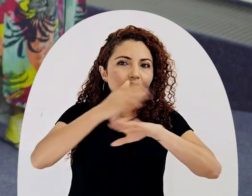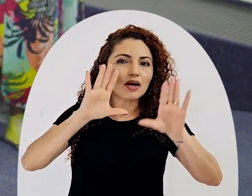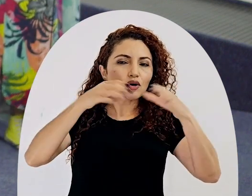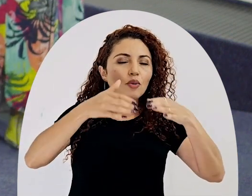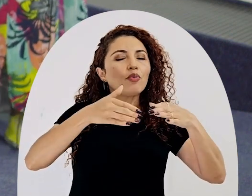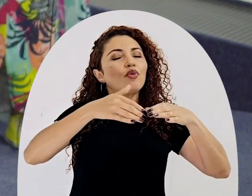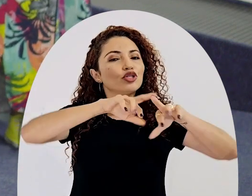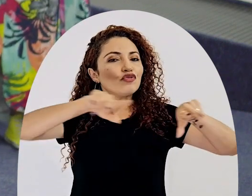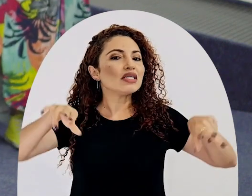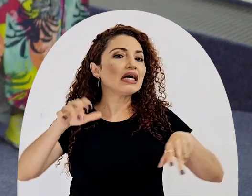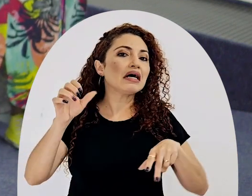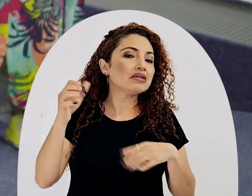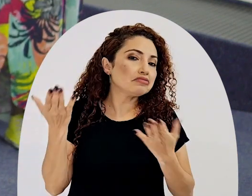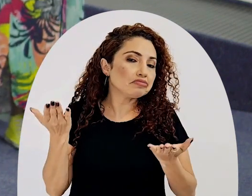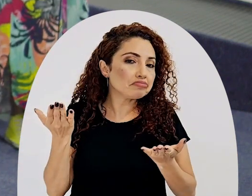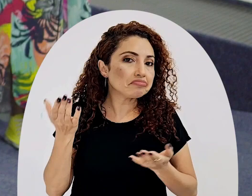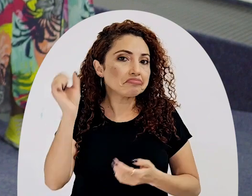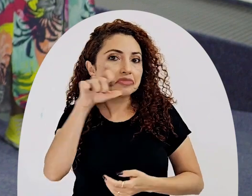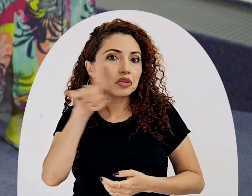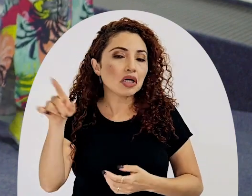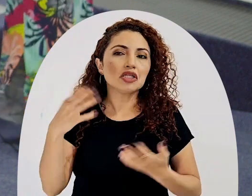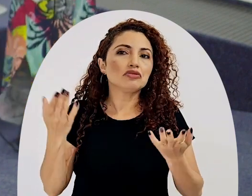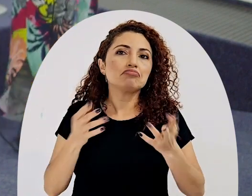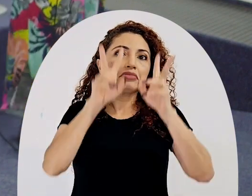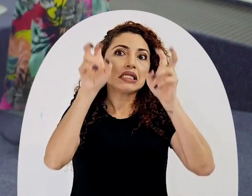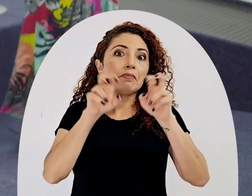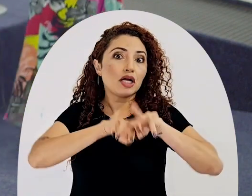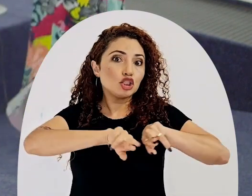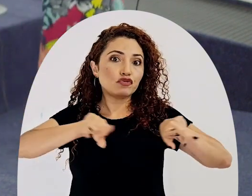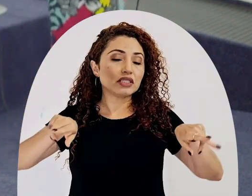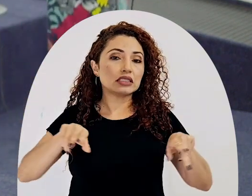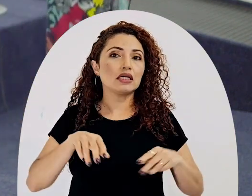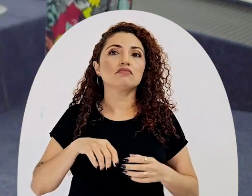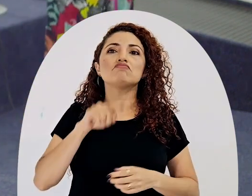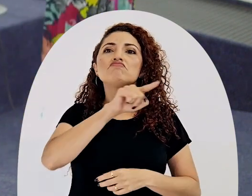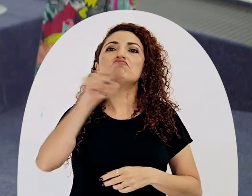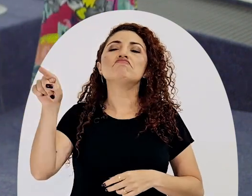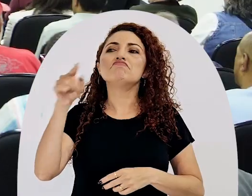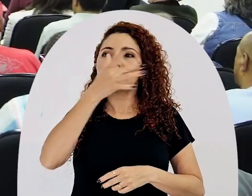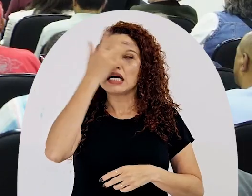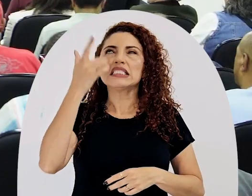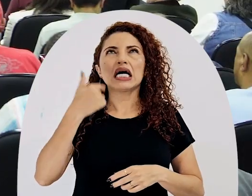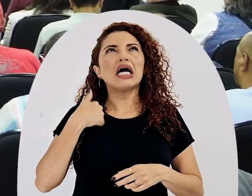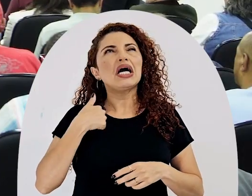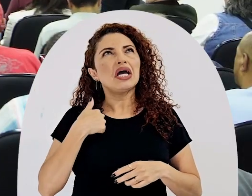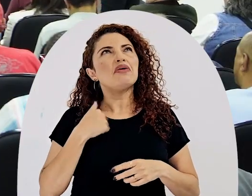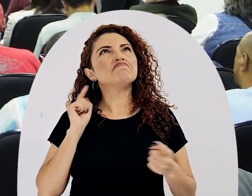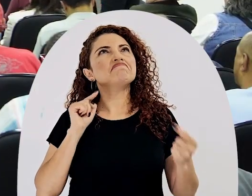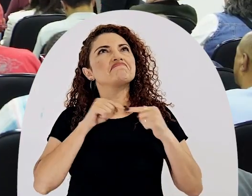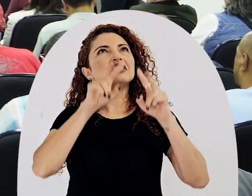Em tudo. Tudo, diversidade. Sim. Quem aqui se considera parte da diversidade?